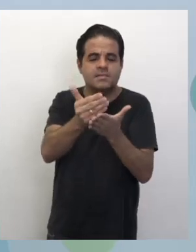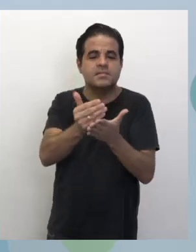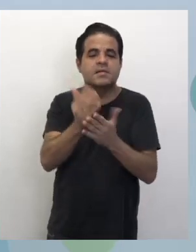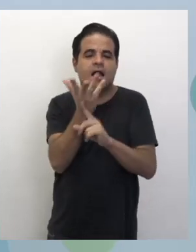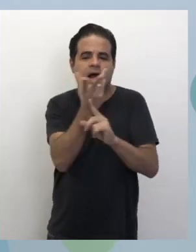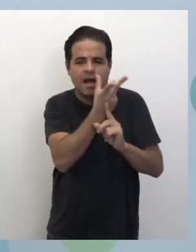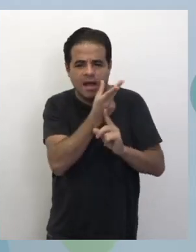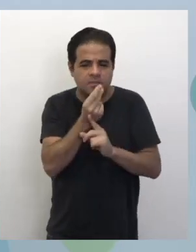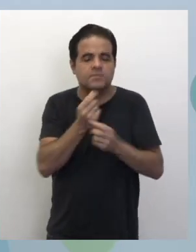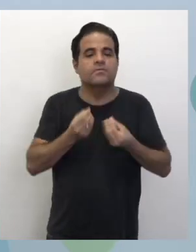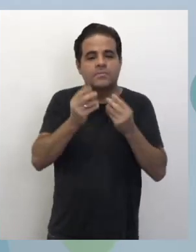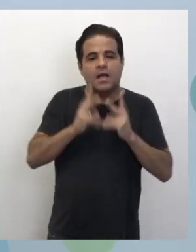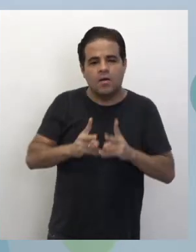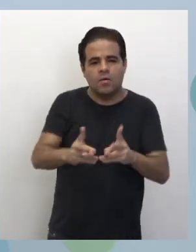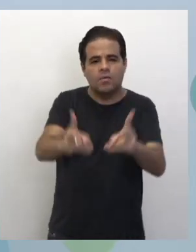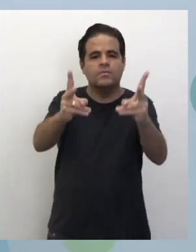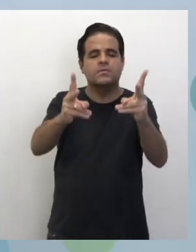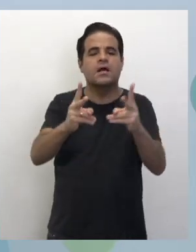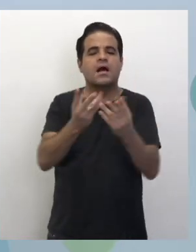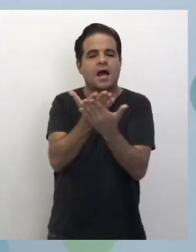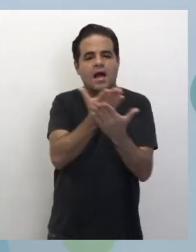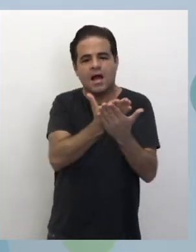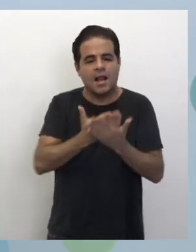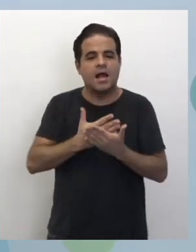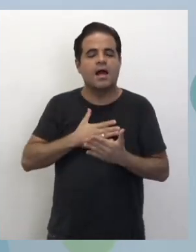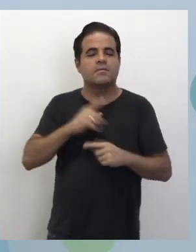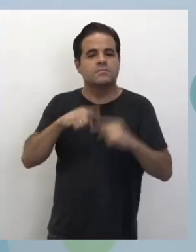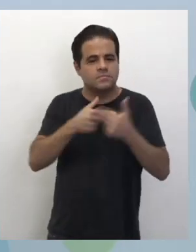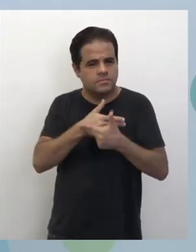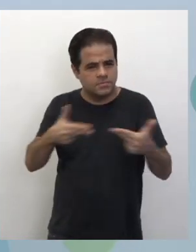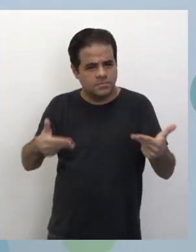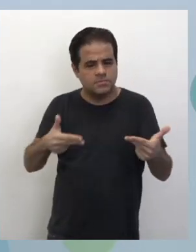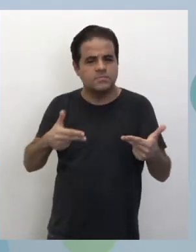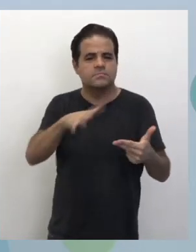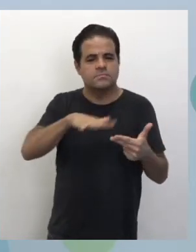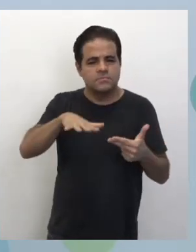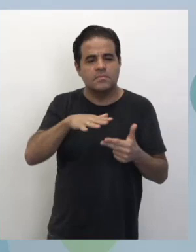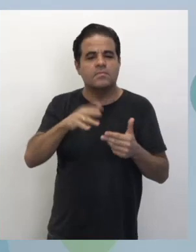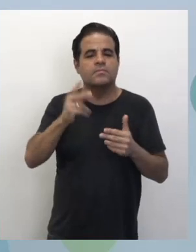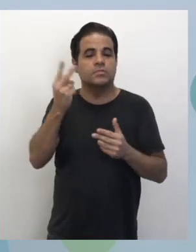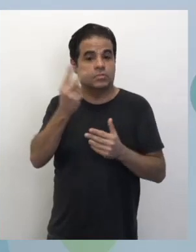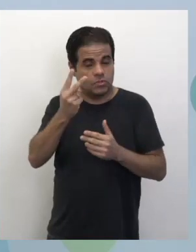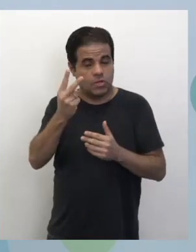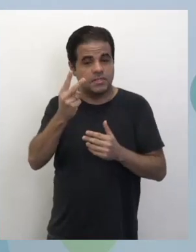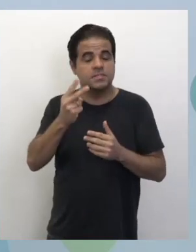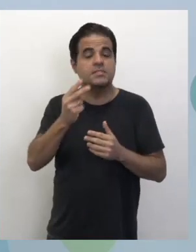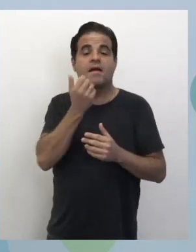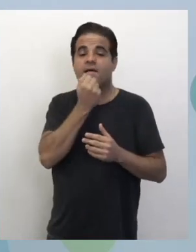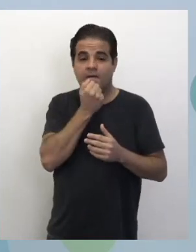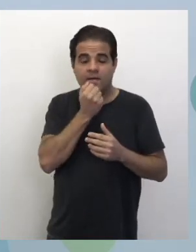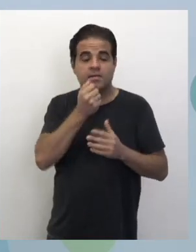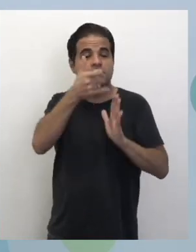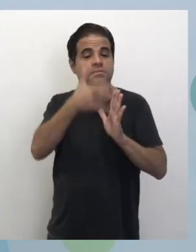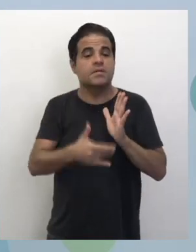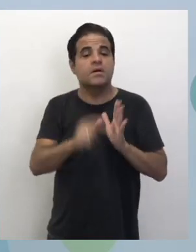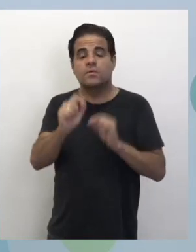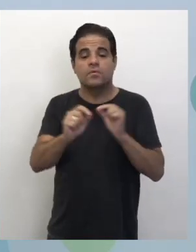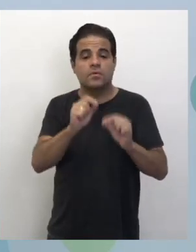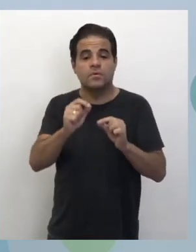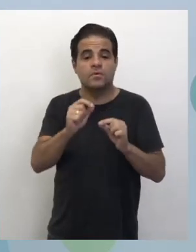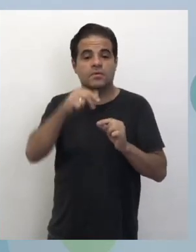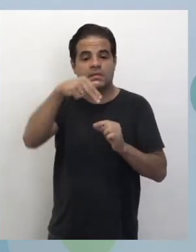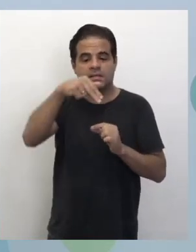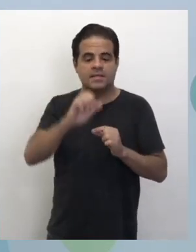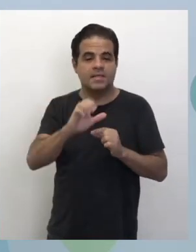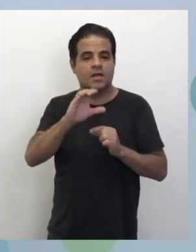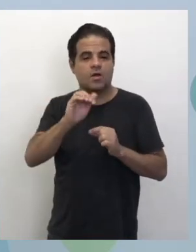arte, daremos continuidade à aula Meu Instrumento, parte 2. Em ciências, falaremos sobre